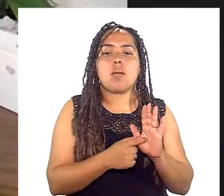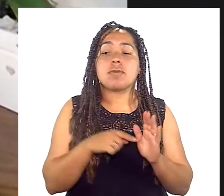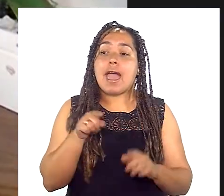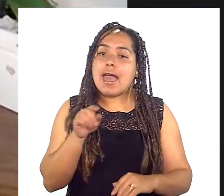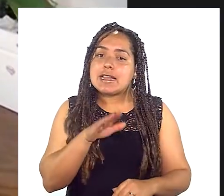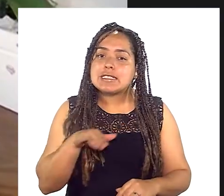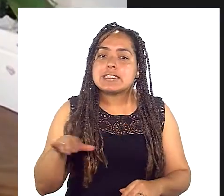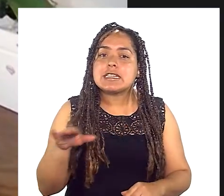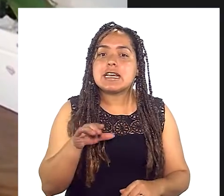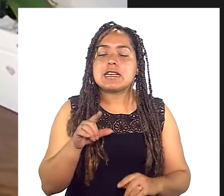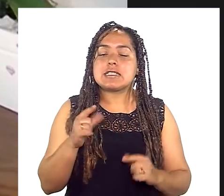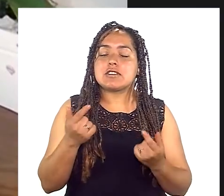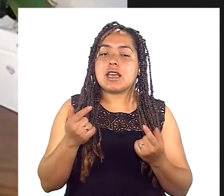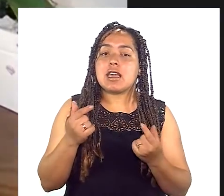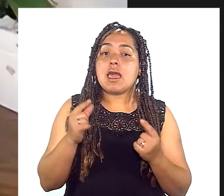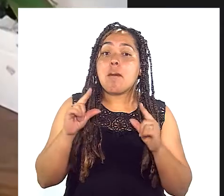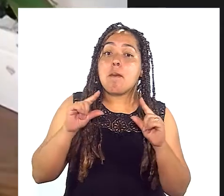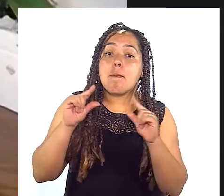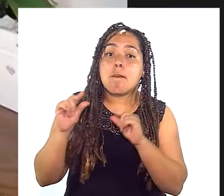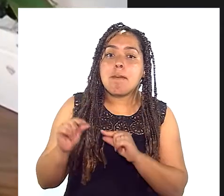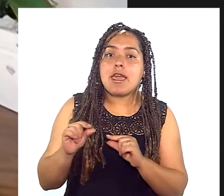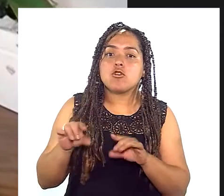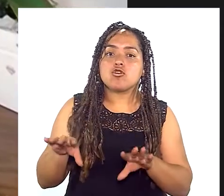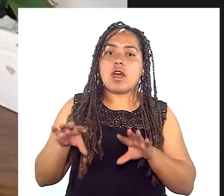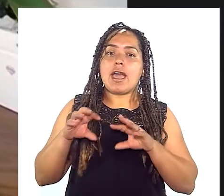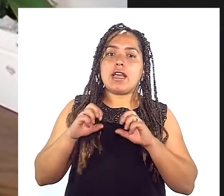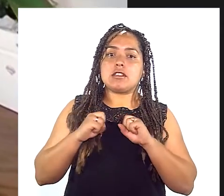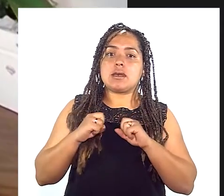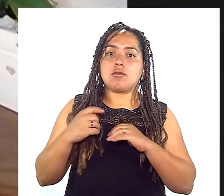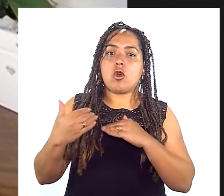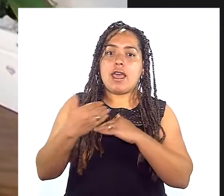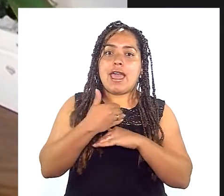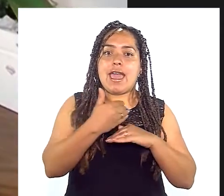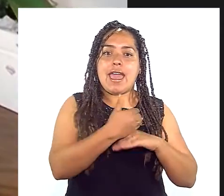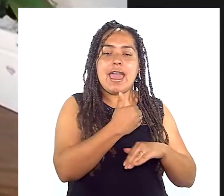mostram que elas têm menos receptores, que é o inibidor